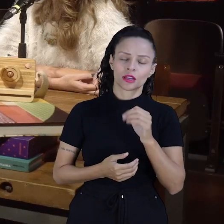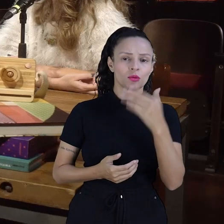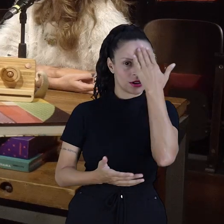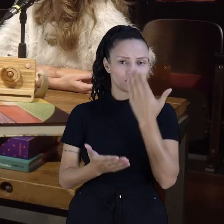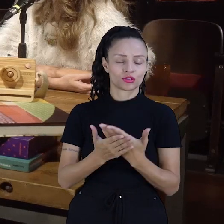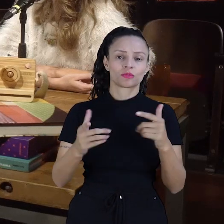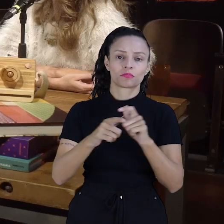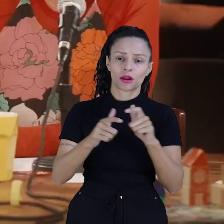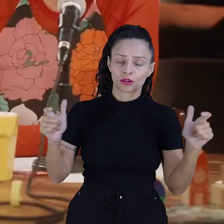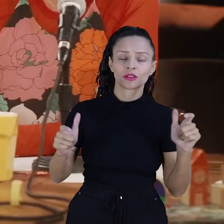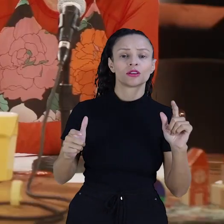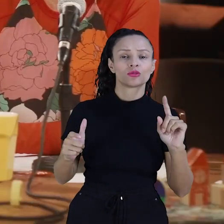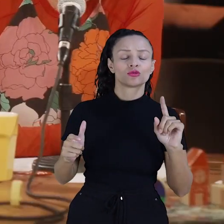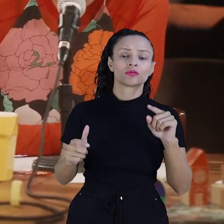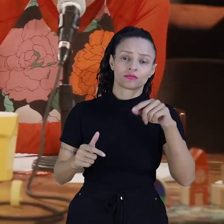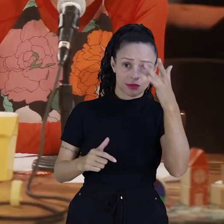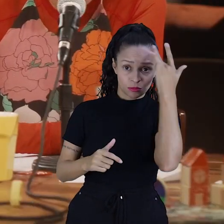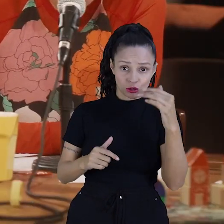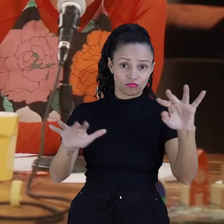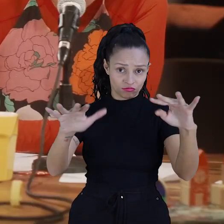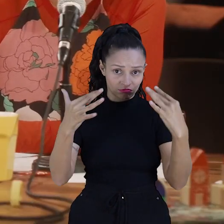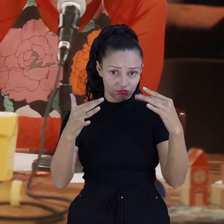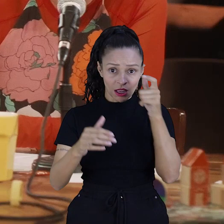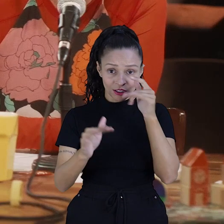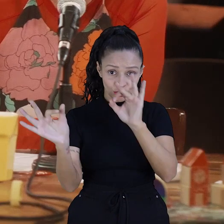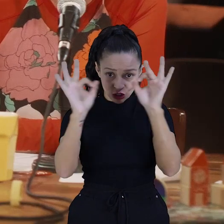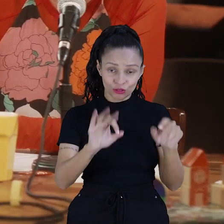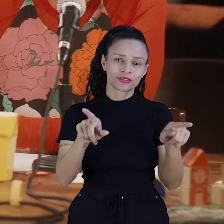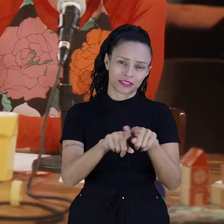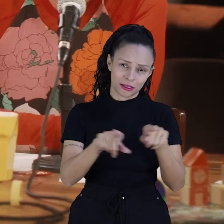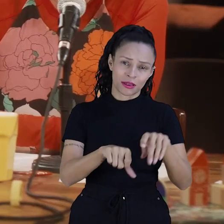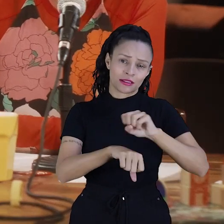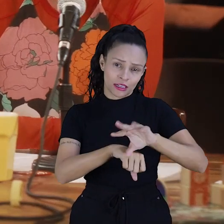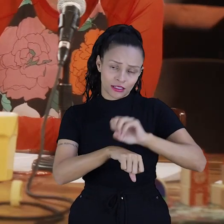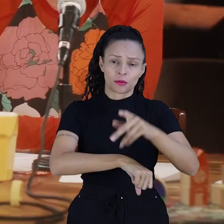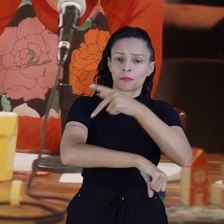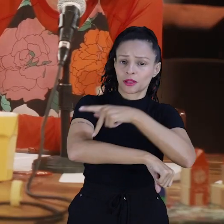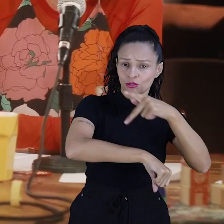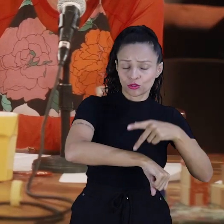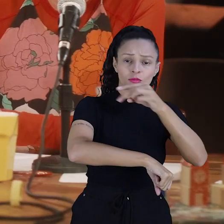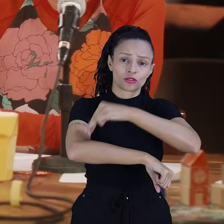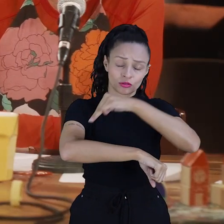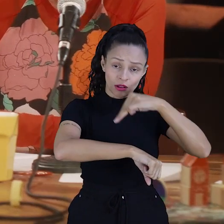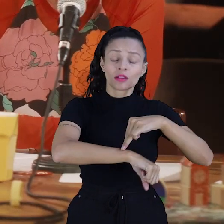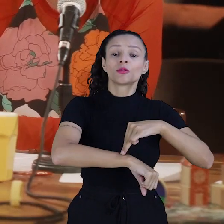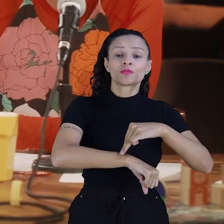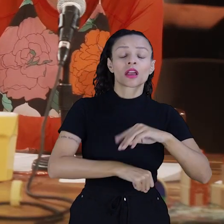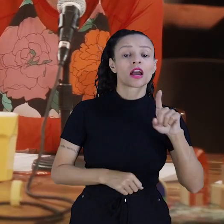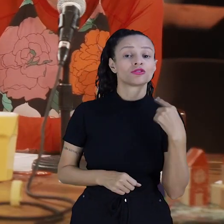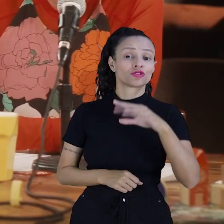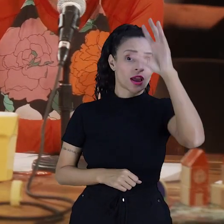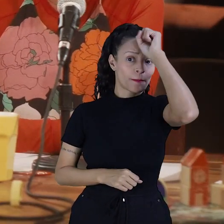é dito pra gente, e eu acredito que a maioria dos nossos ouvintes aqui também são da licenciatura, ou são da pedagogia,